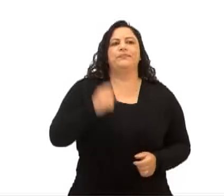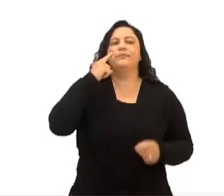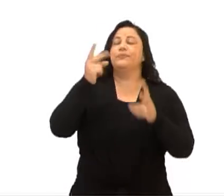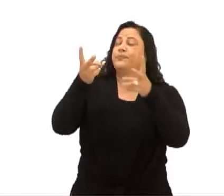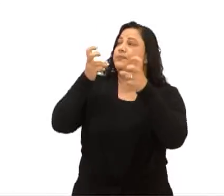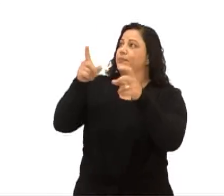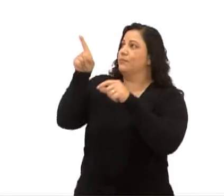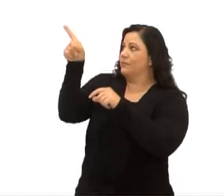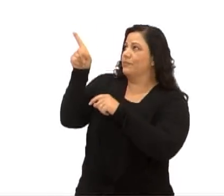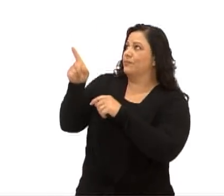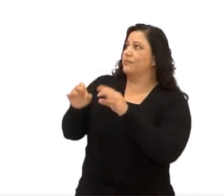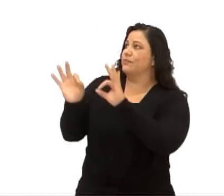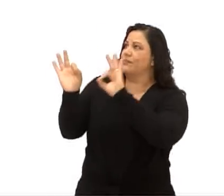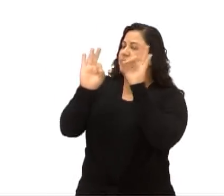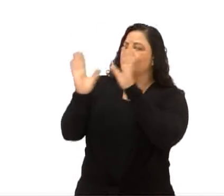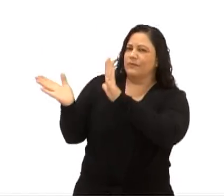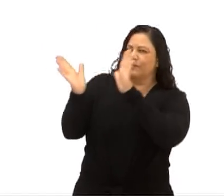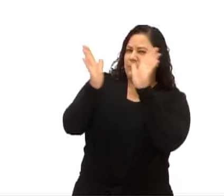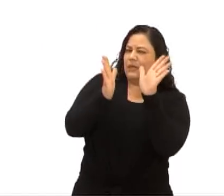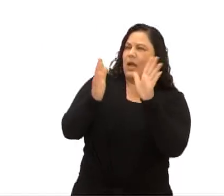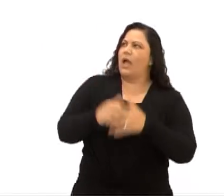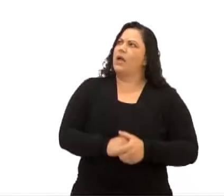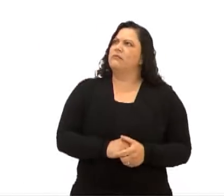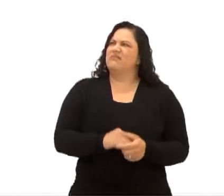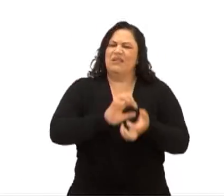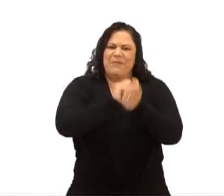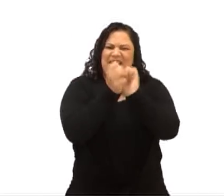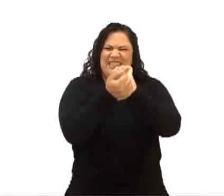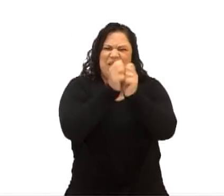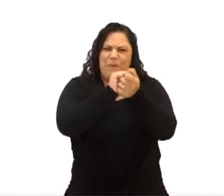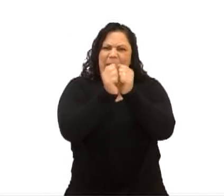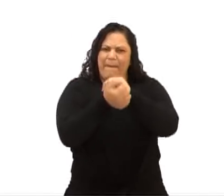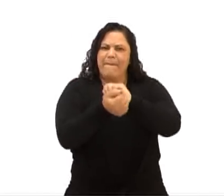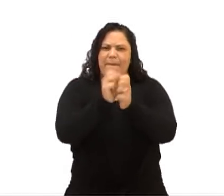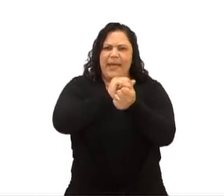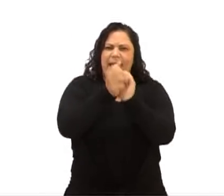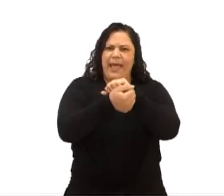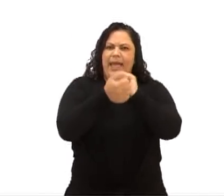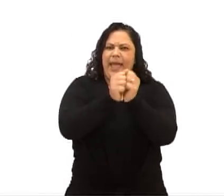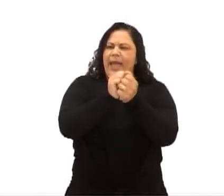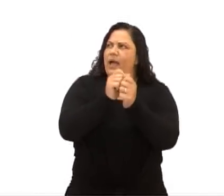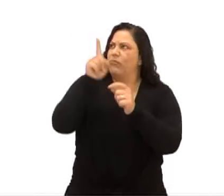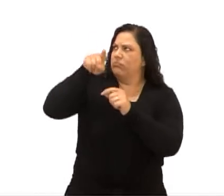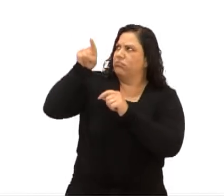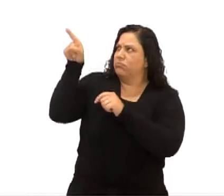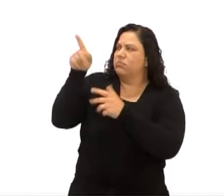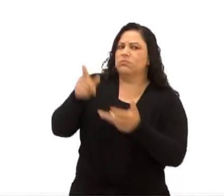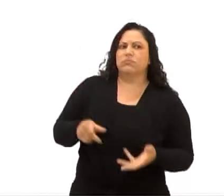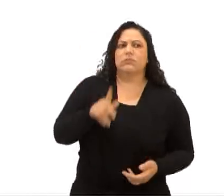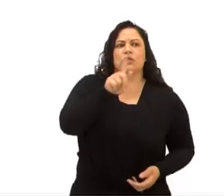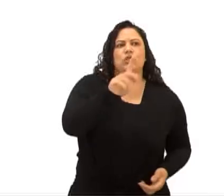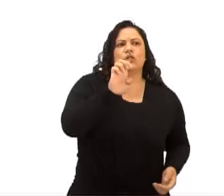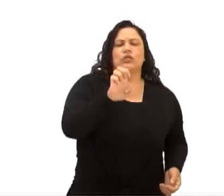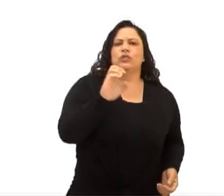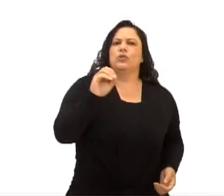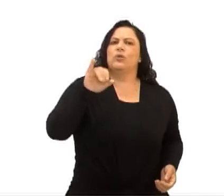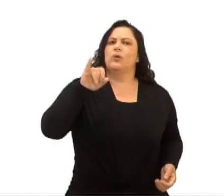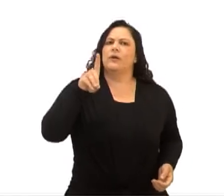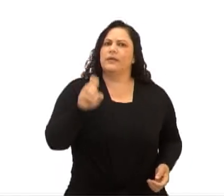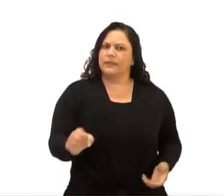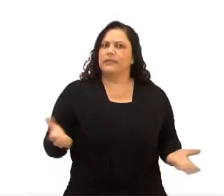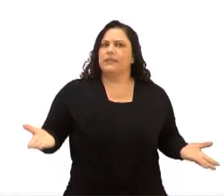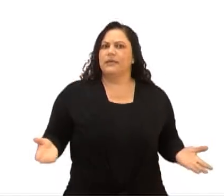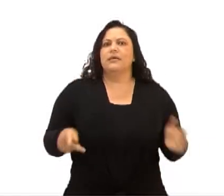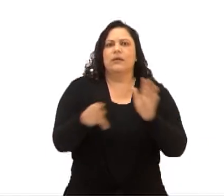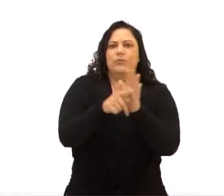trouxe aqui para vocês. O que é isso, professora? É uma bolinha de papel amassada? Não, isso é um geóide. Esse é o formato da Terra